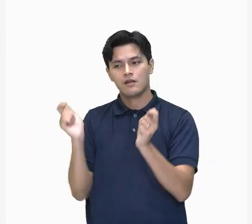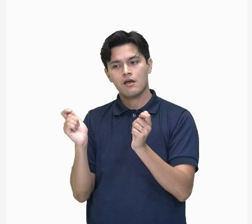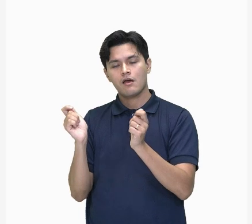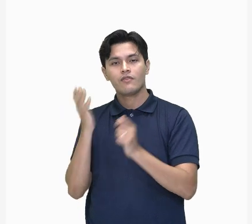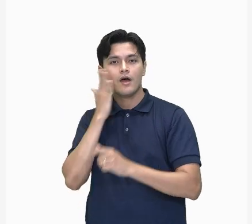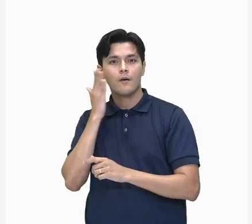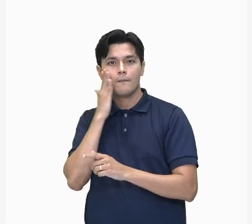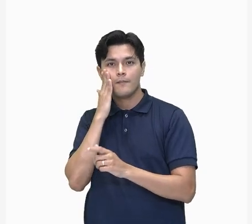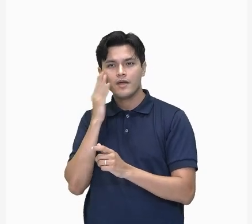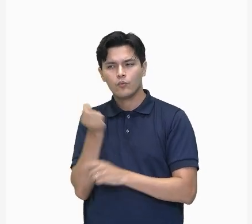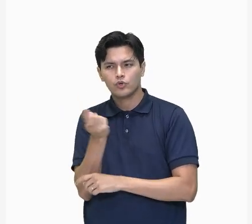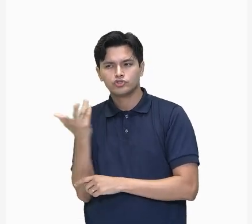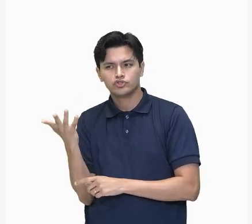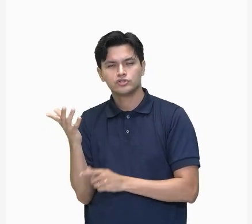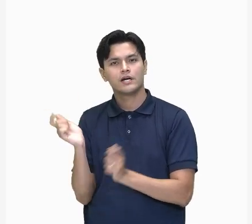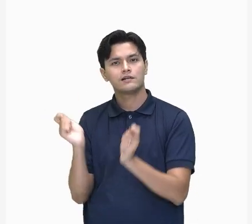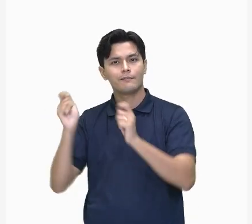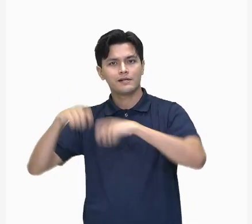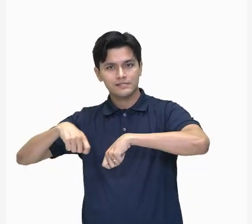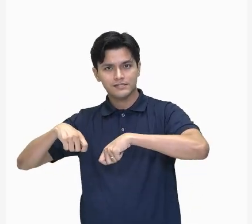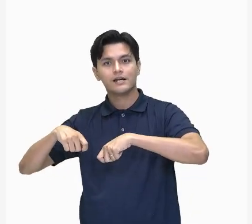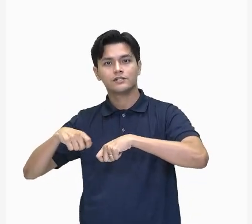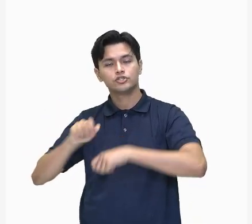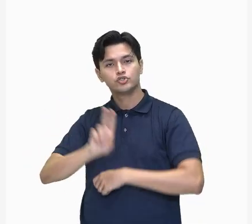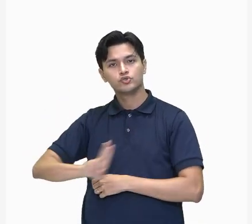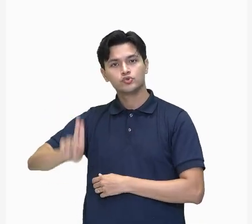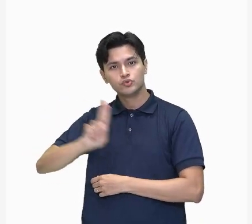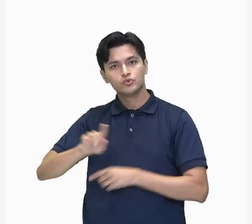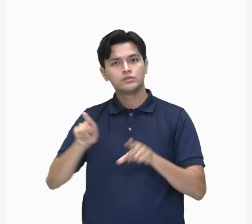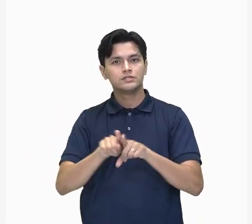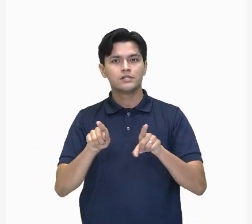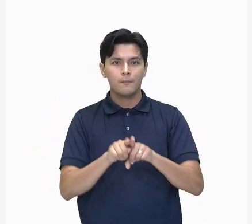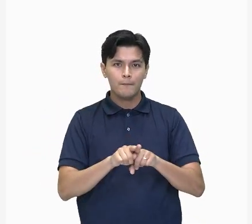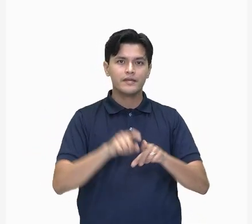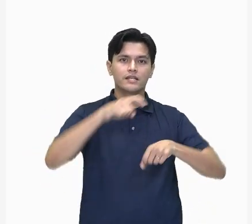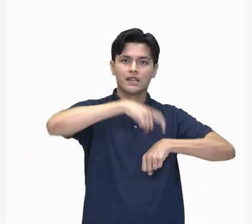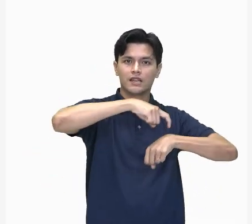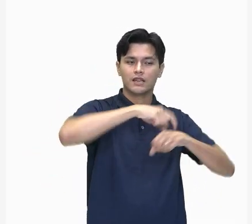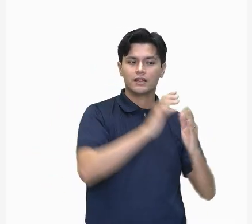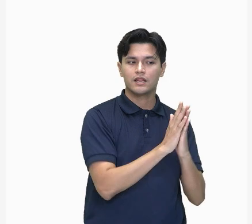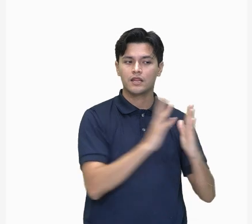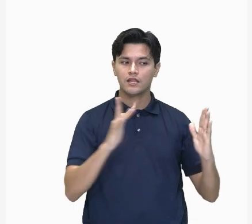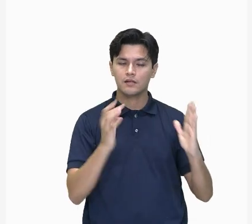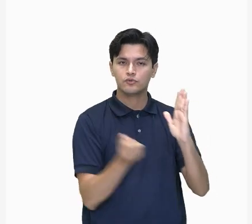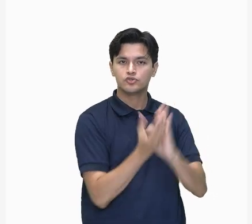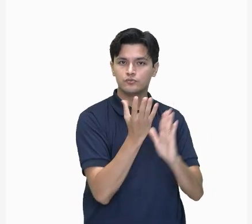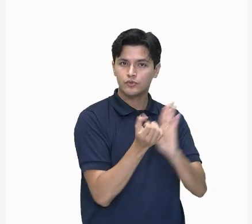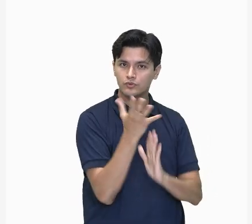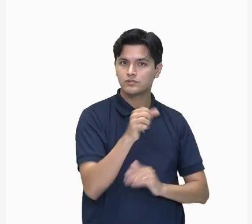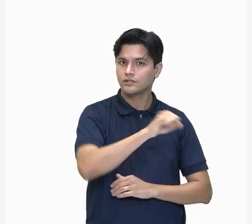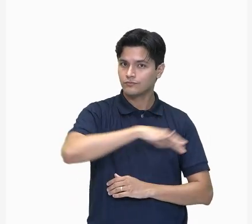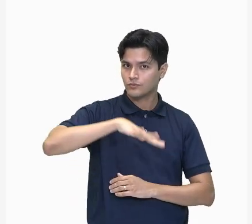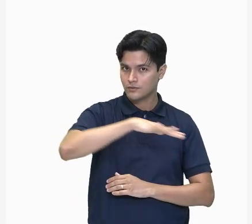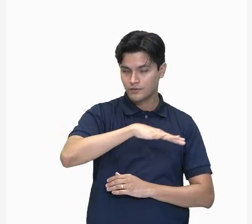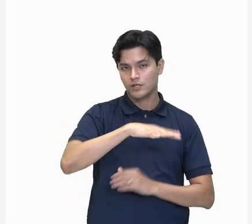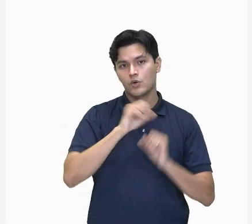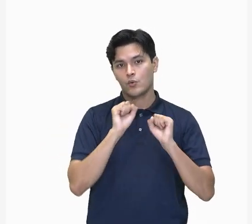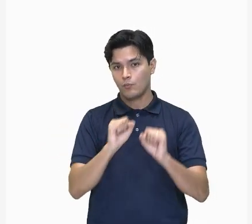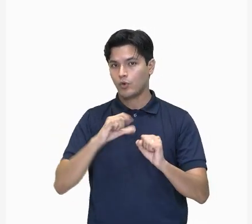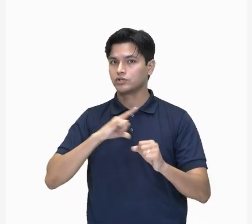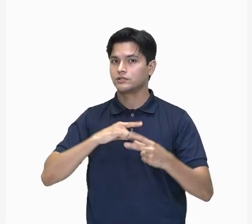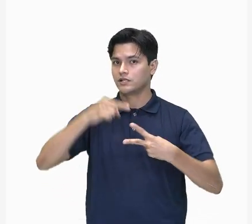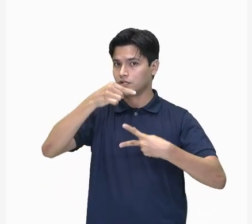seu tempo de reposição no ambiente. Podemos classificar as fontes de energia em renováveis e